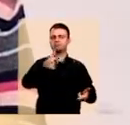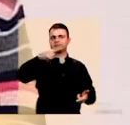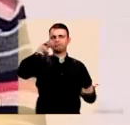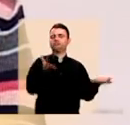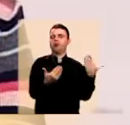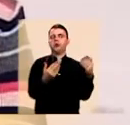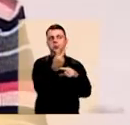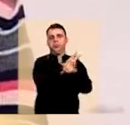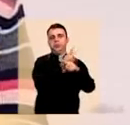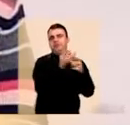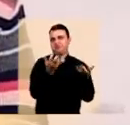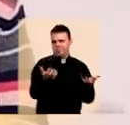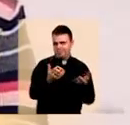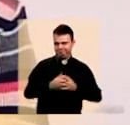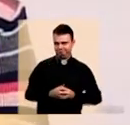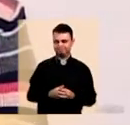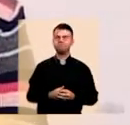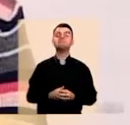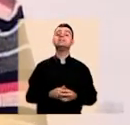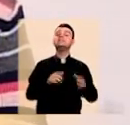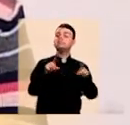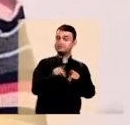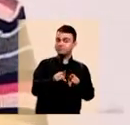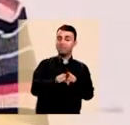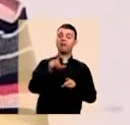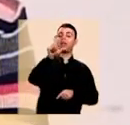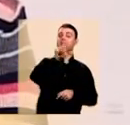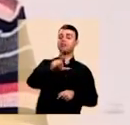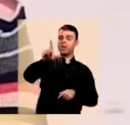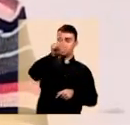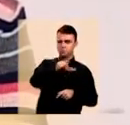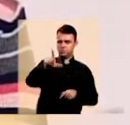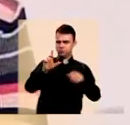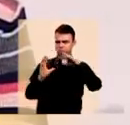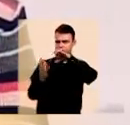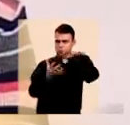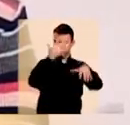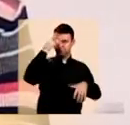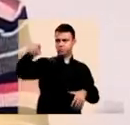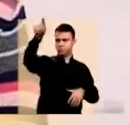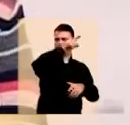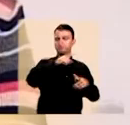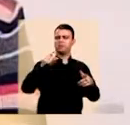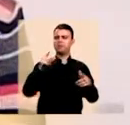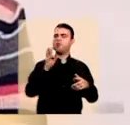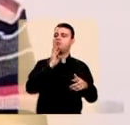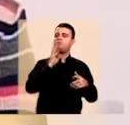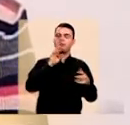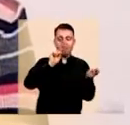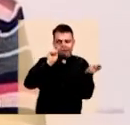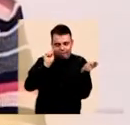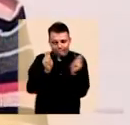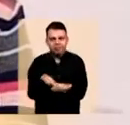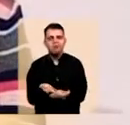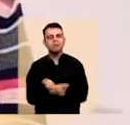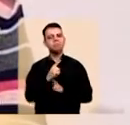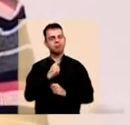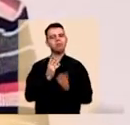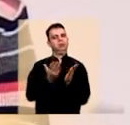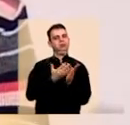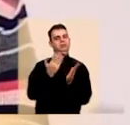vão procurar. Vão procurar. Agora, tem os clássicos também da literatura mundial que estão sendo adaptados,